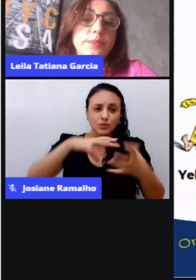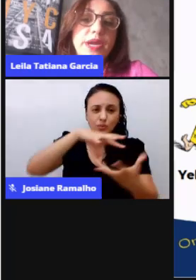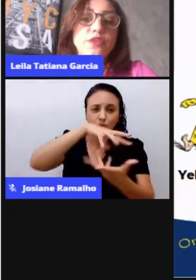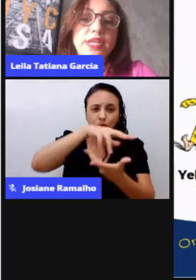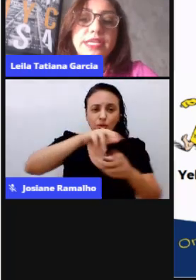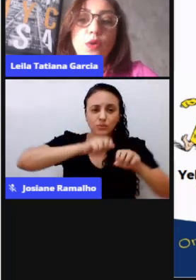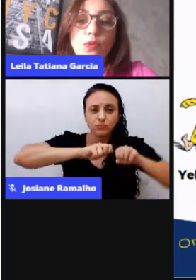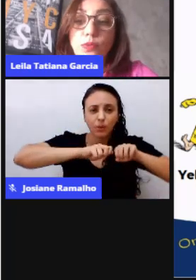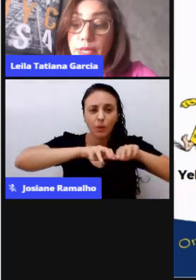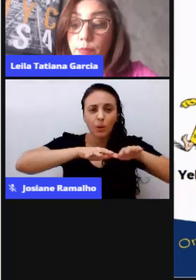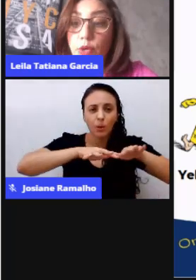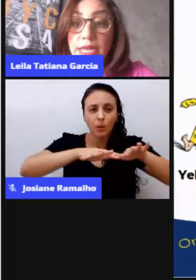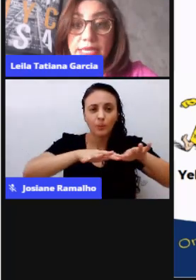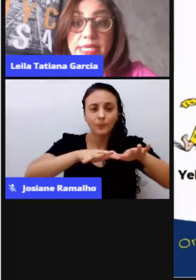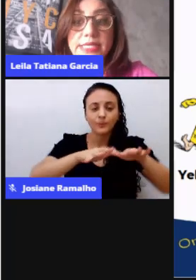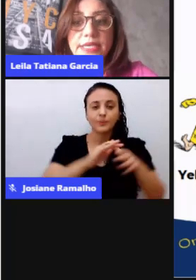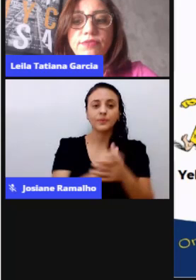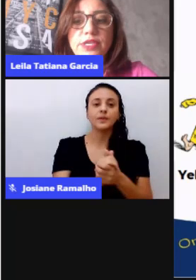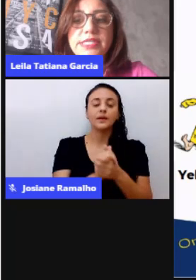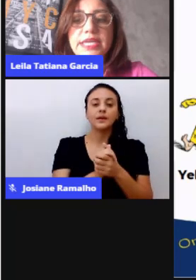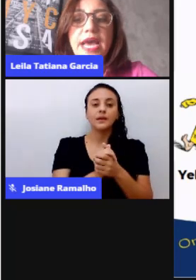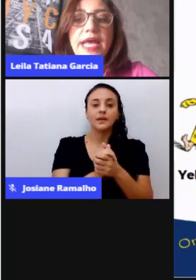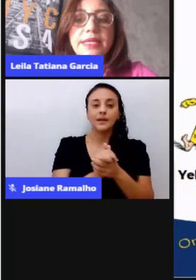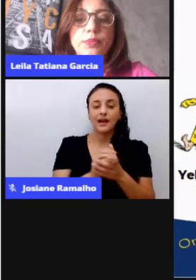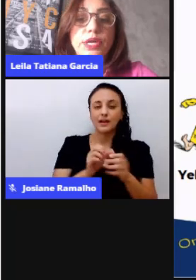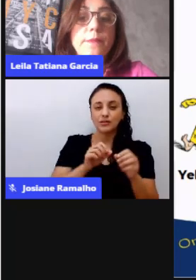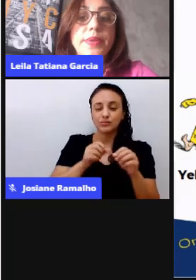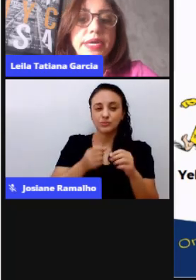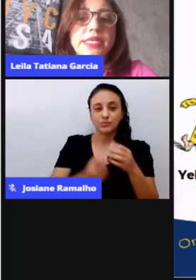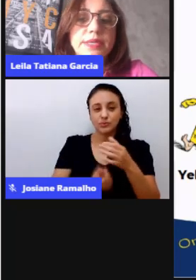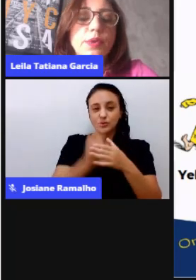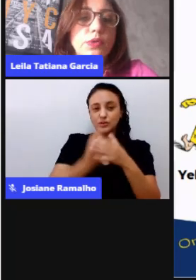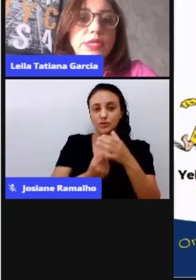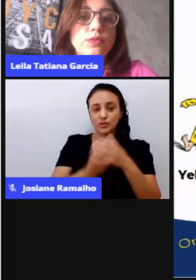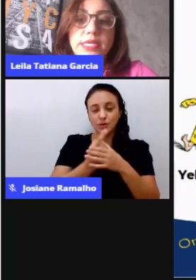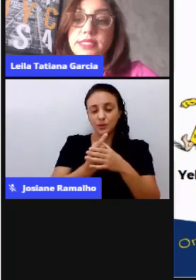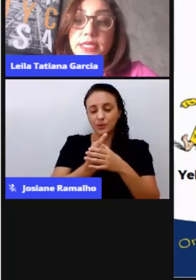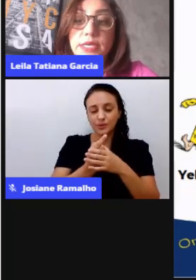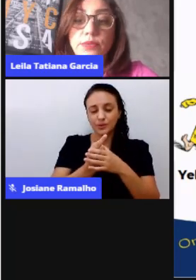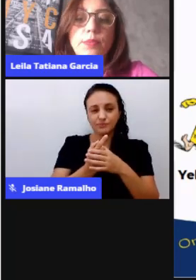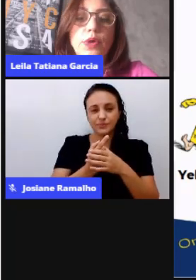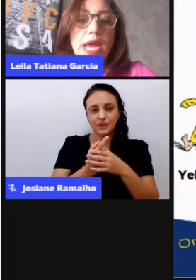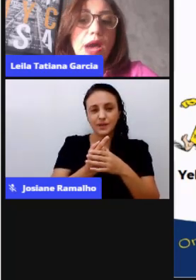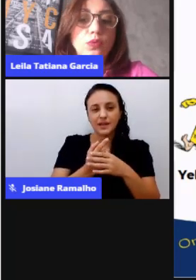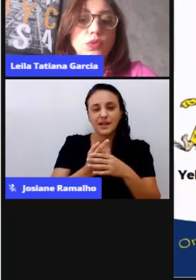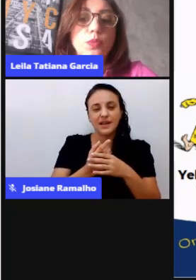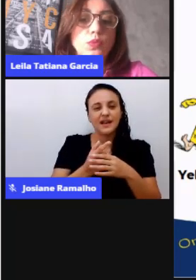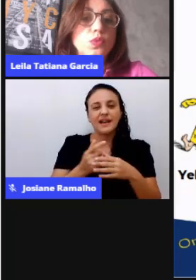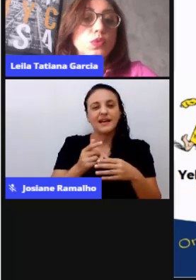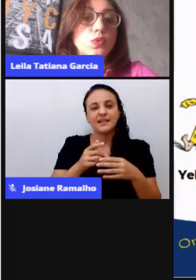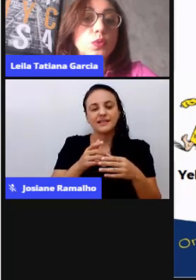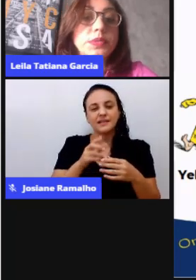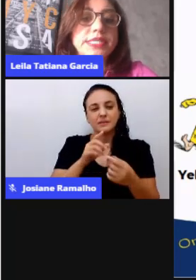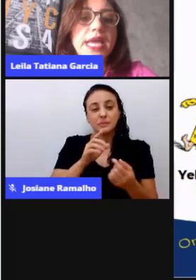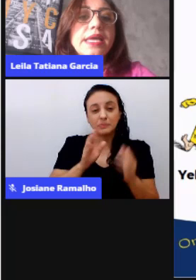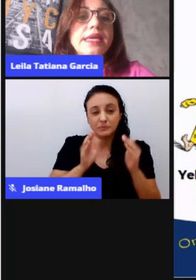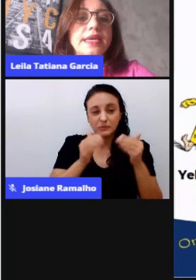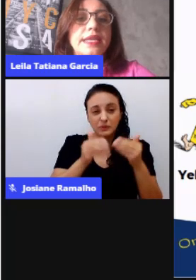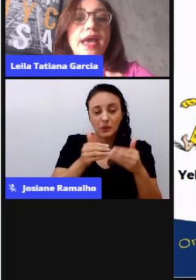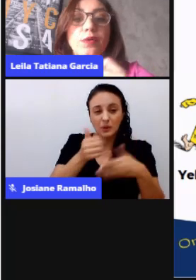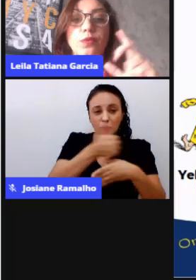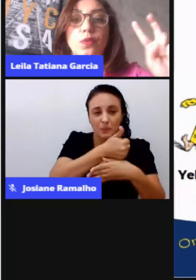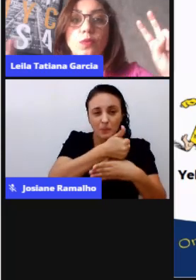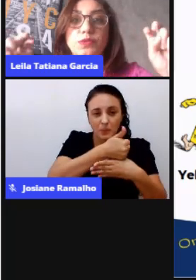terminaram por fazer parte dessa onda moralista, influenciada por campanhas em prol da educação, da moral, dos bons costumes,